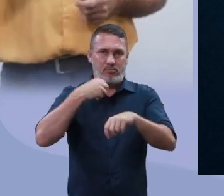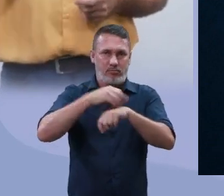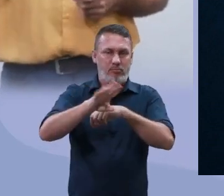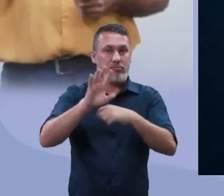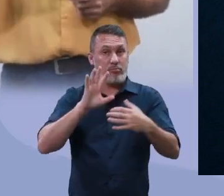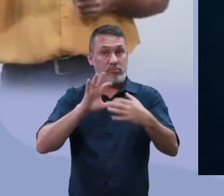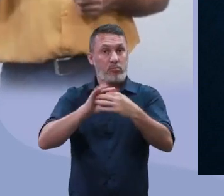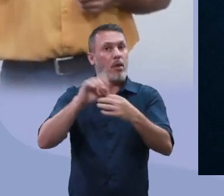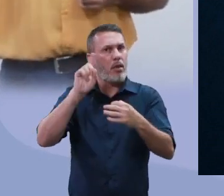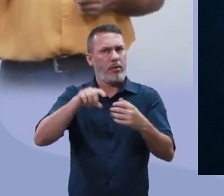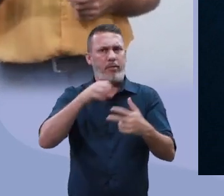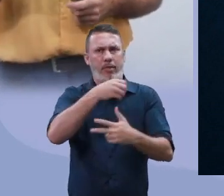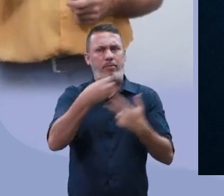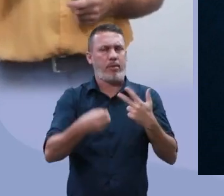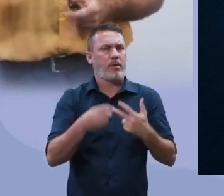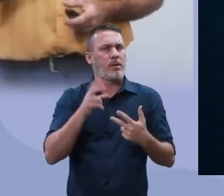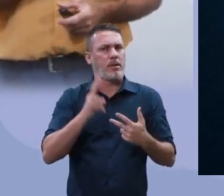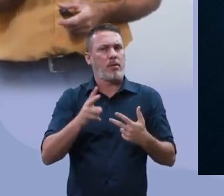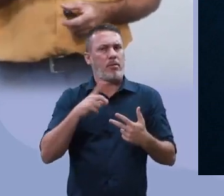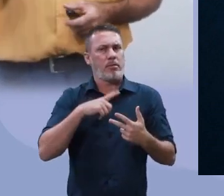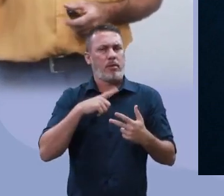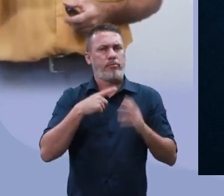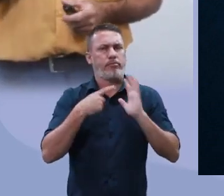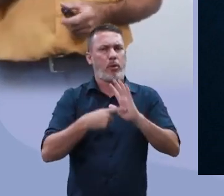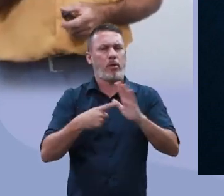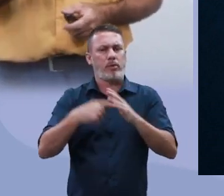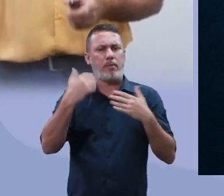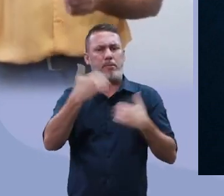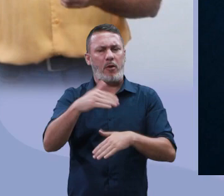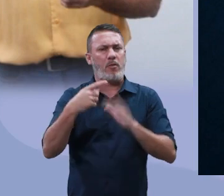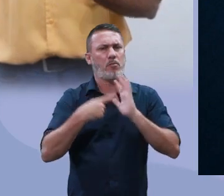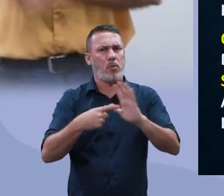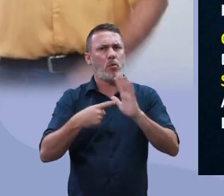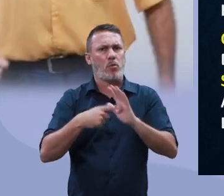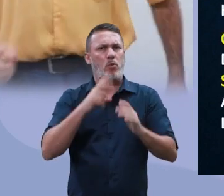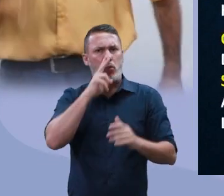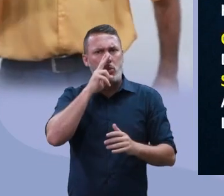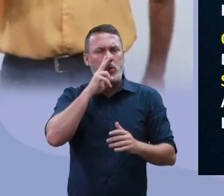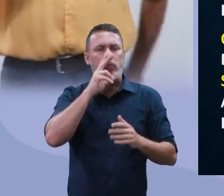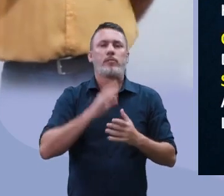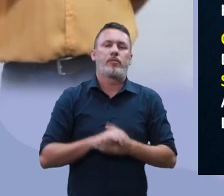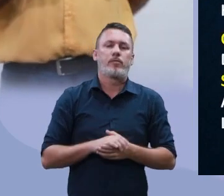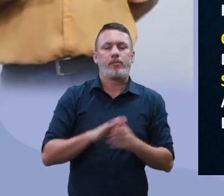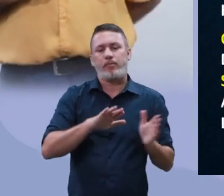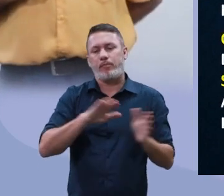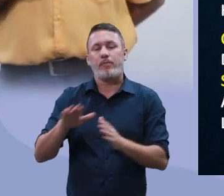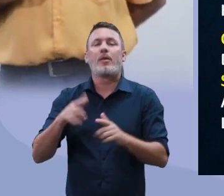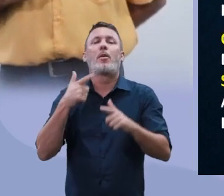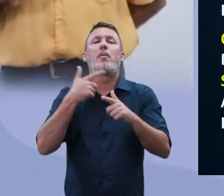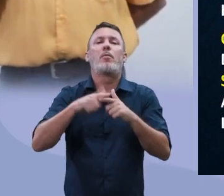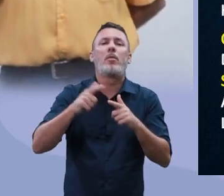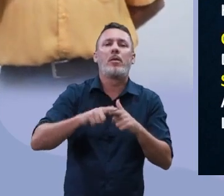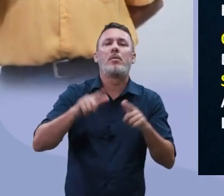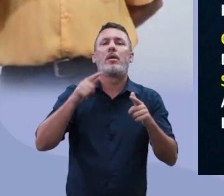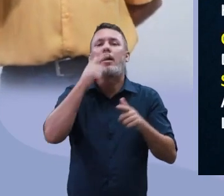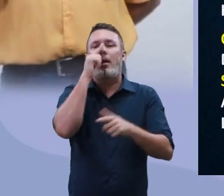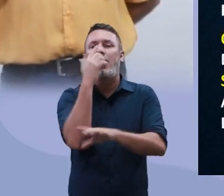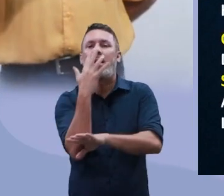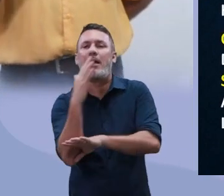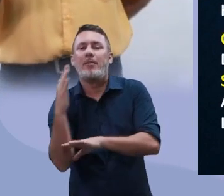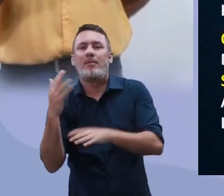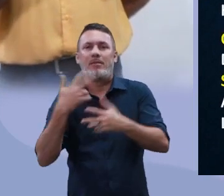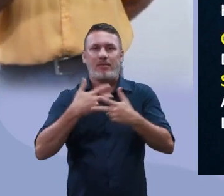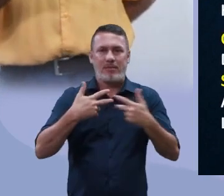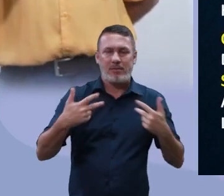são temáticas a qual o Enem gosta de abordar de forma bem representativa. Quando nós falamos desses problemas ambientais, nós temos que lembrar